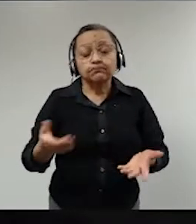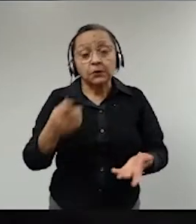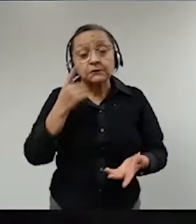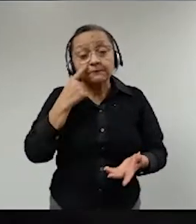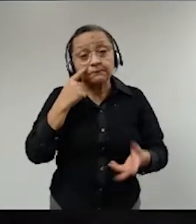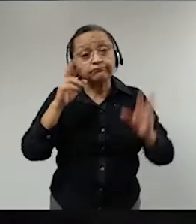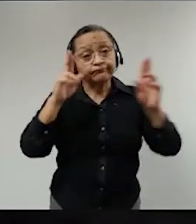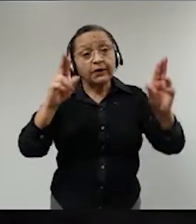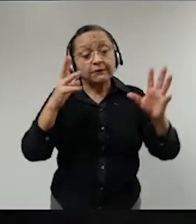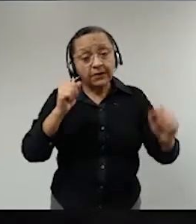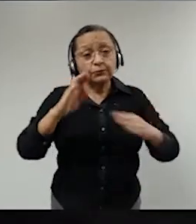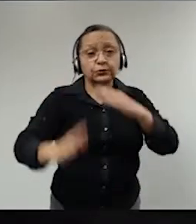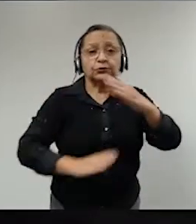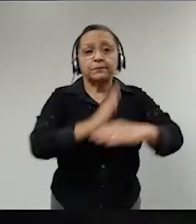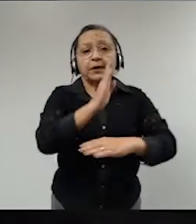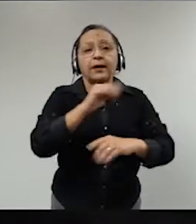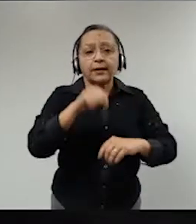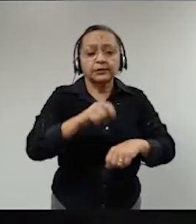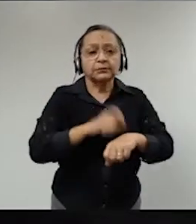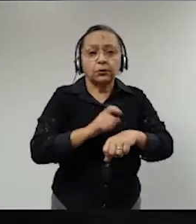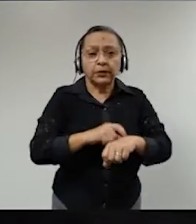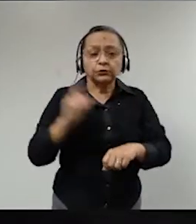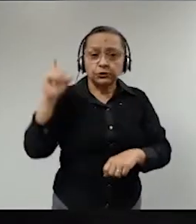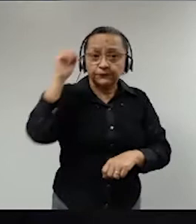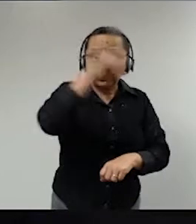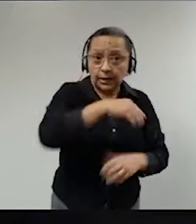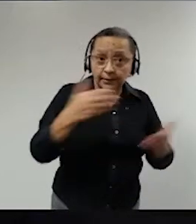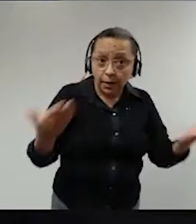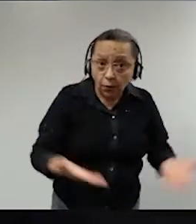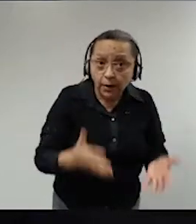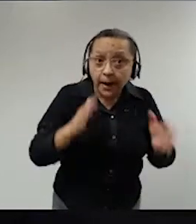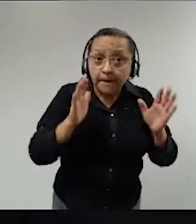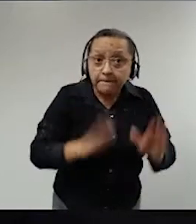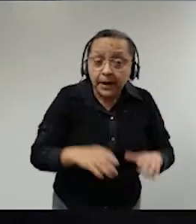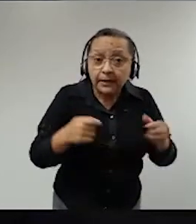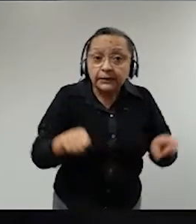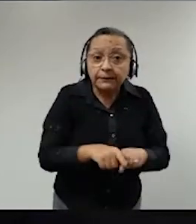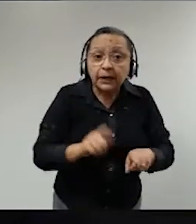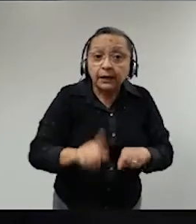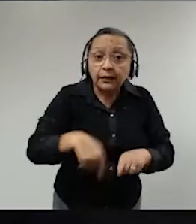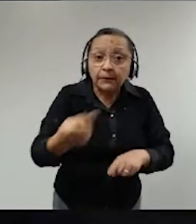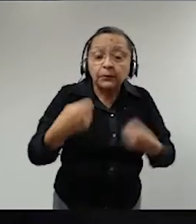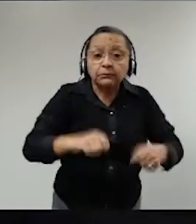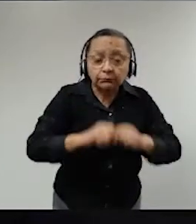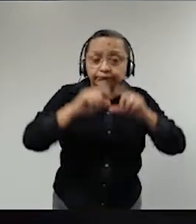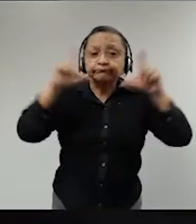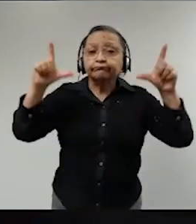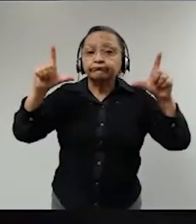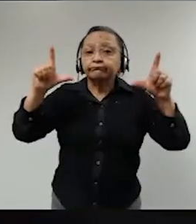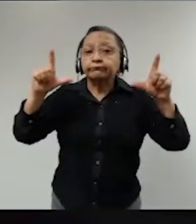superar essa crise que vivemos, mas devemos estar atentos para evitar que